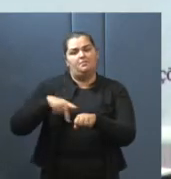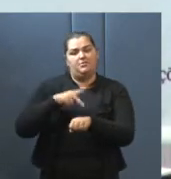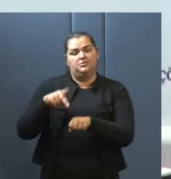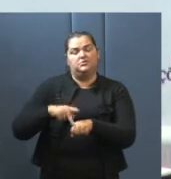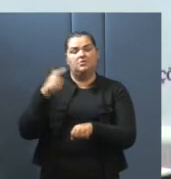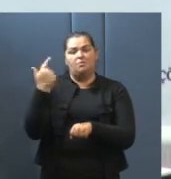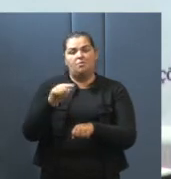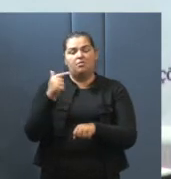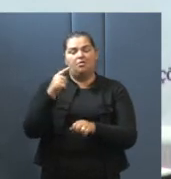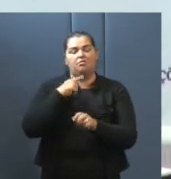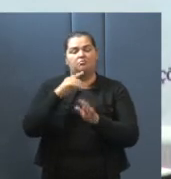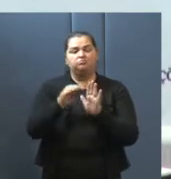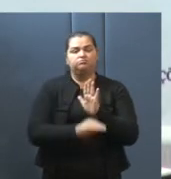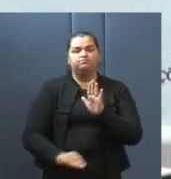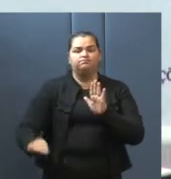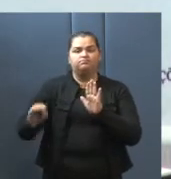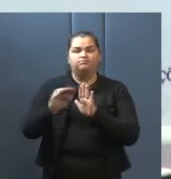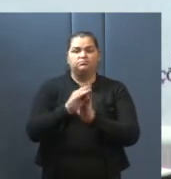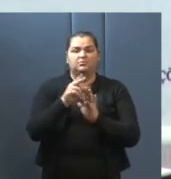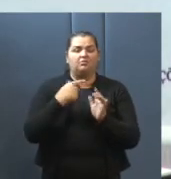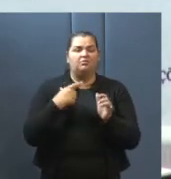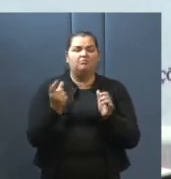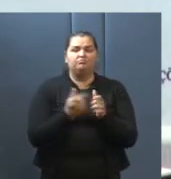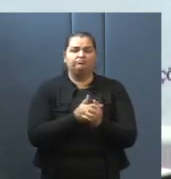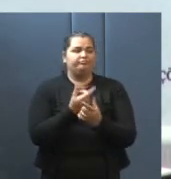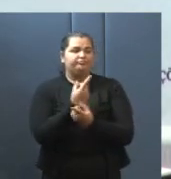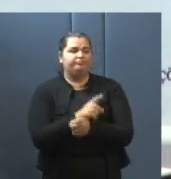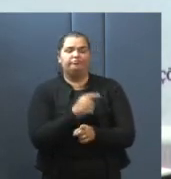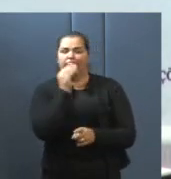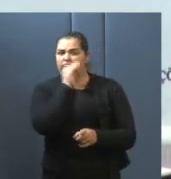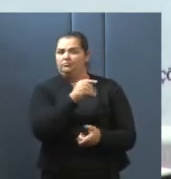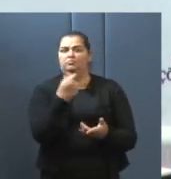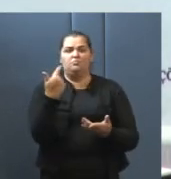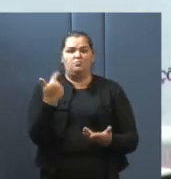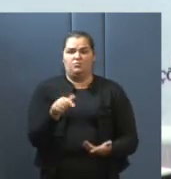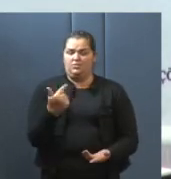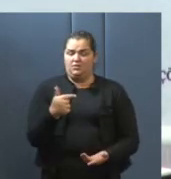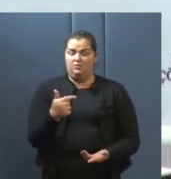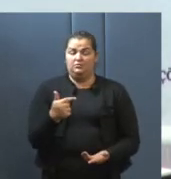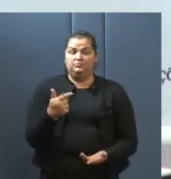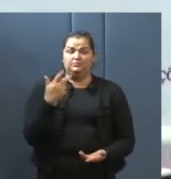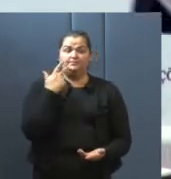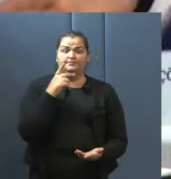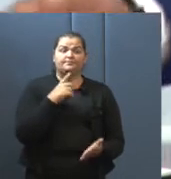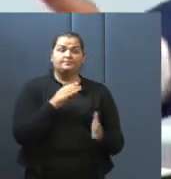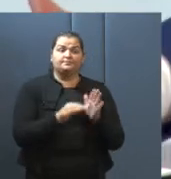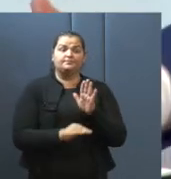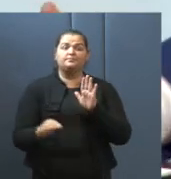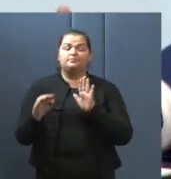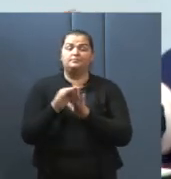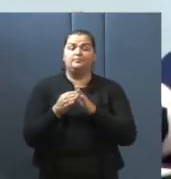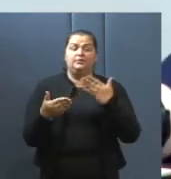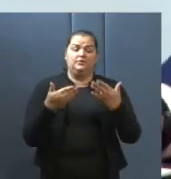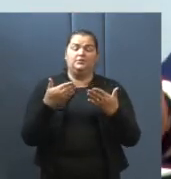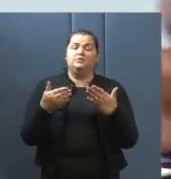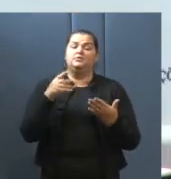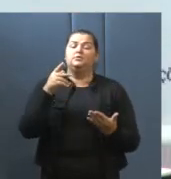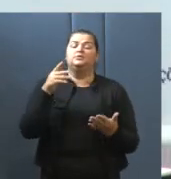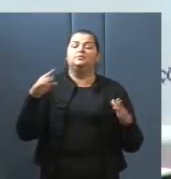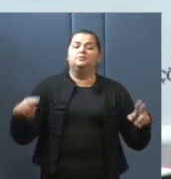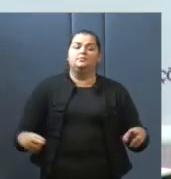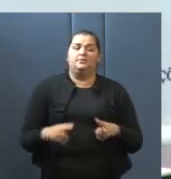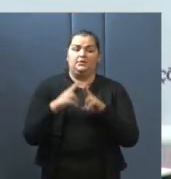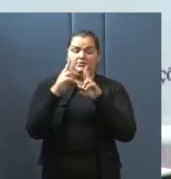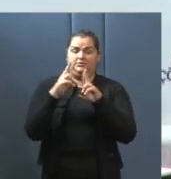caso de default sinistro, um calote, algum tipo de lide ou disputa, não pode levar essa lide para a apreciação do Clube de Paris, porque o